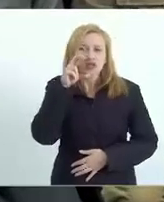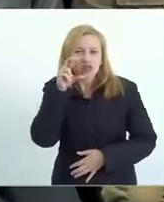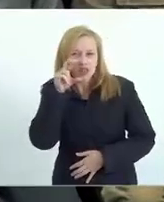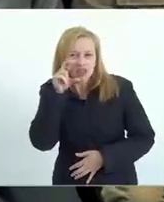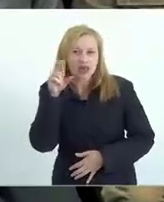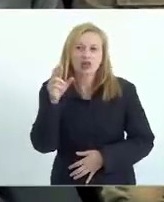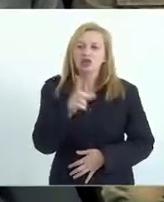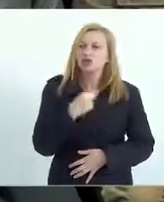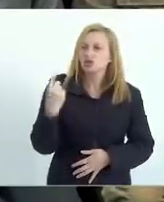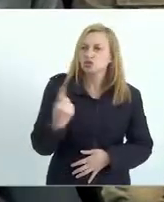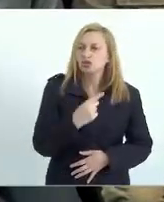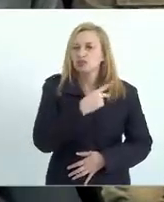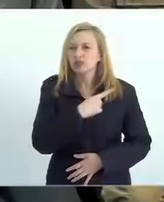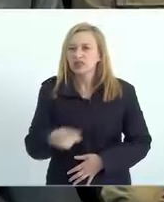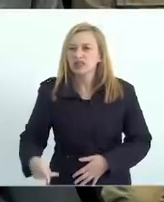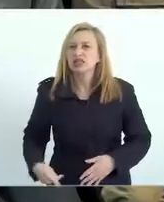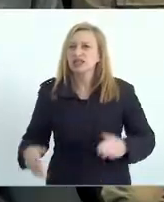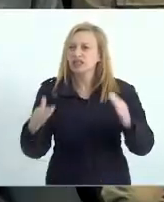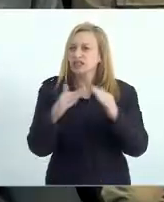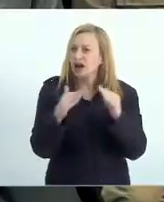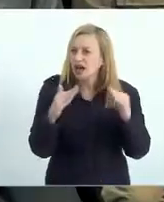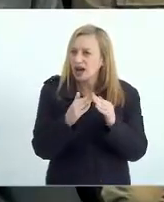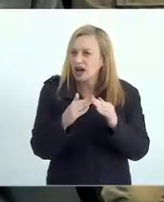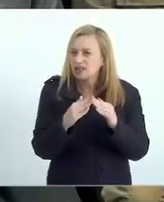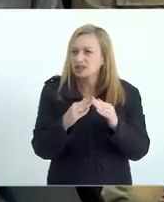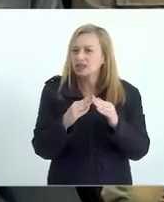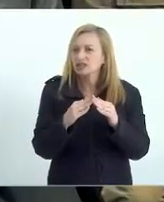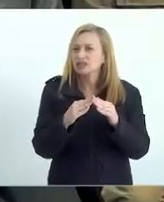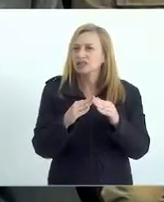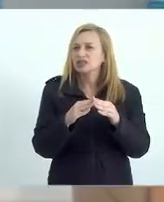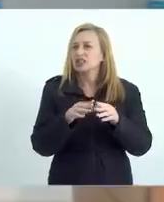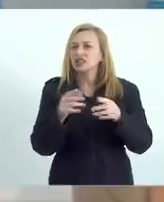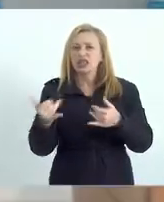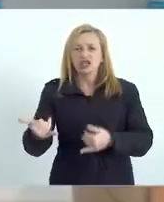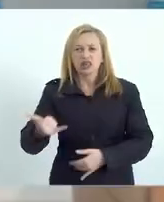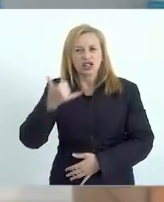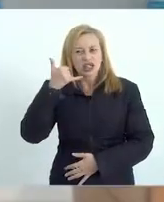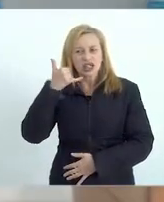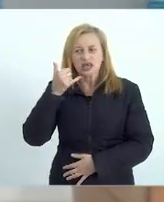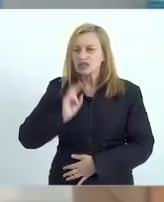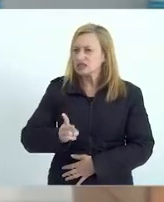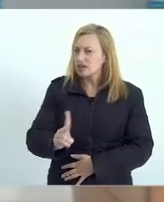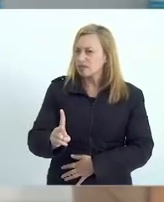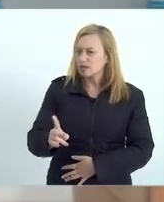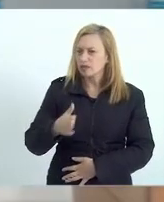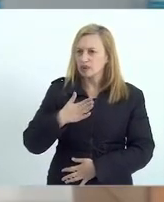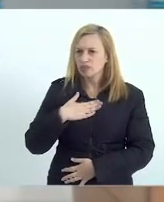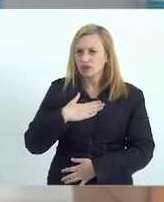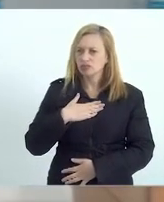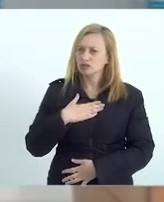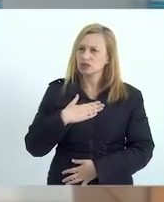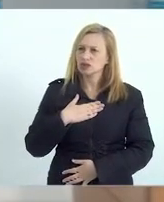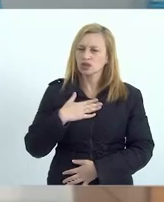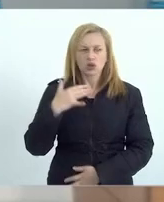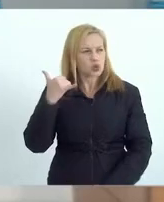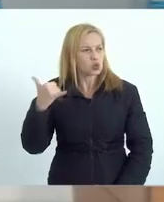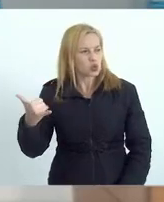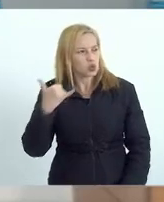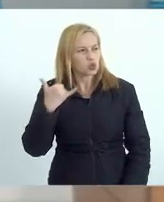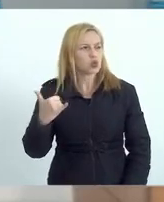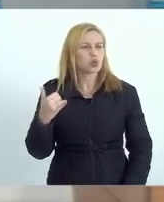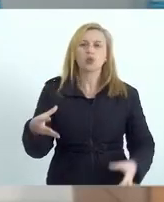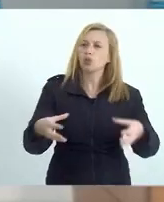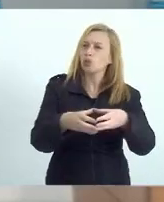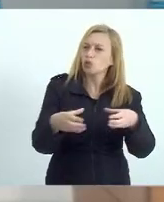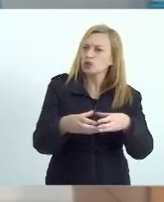do nosso Presidente desta casa que me liga diversas vezes e recebendo a